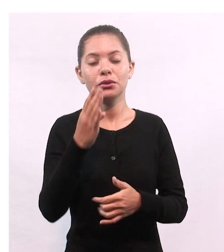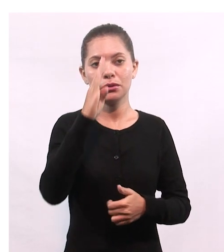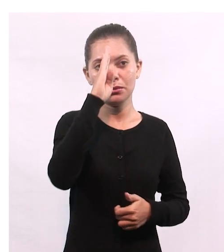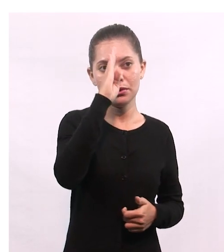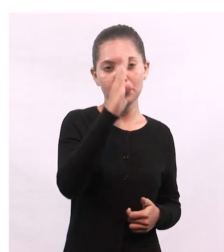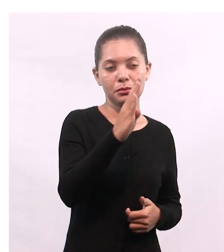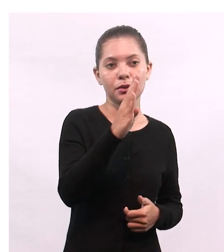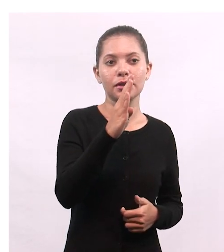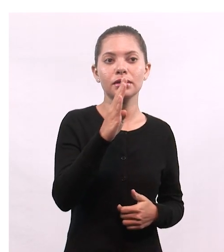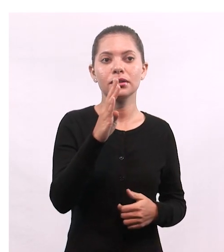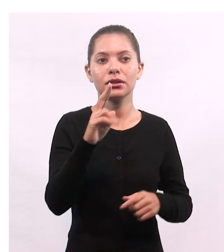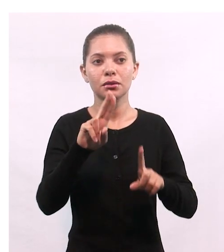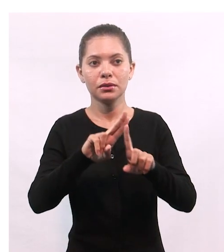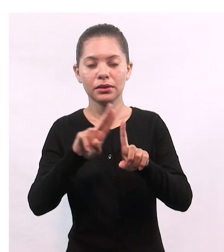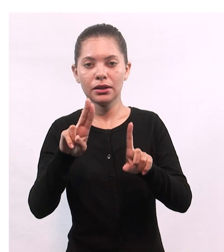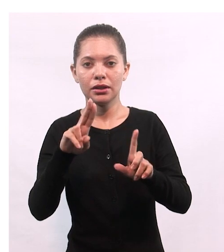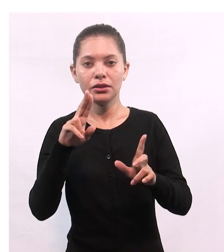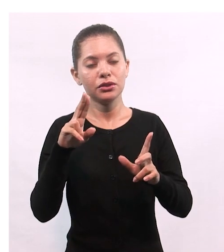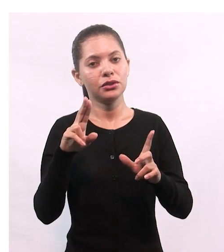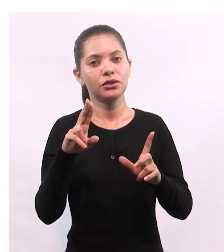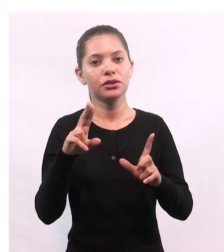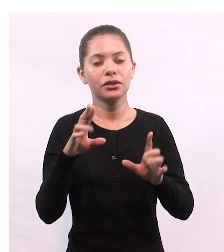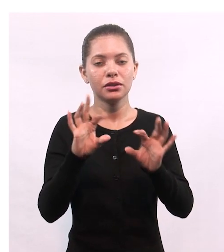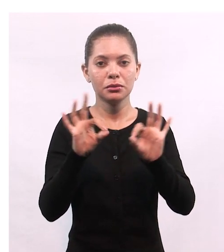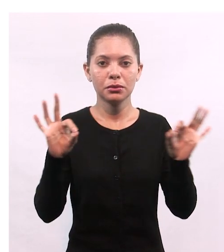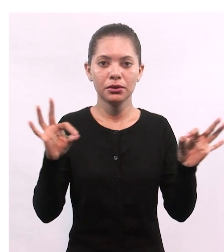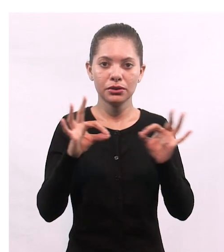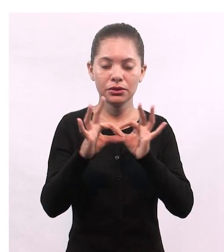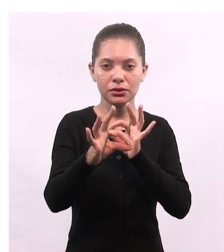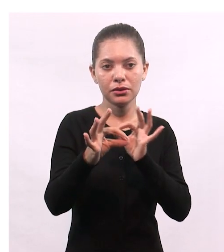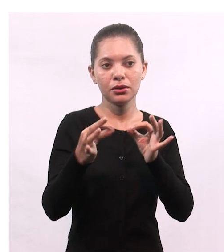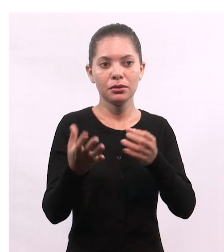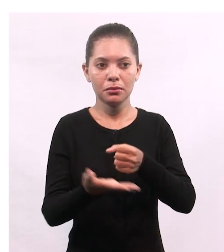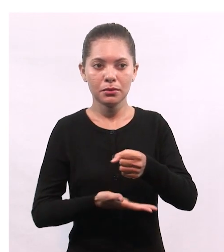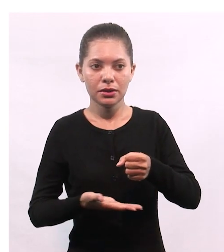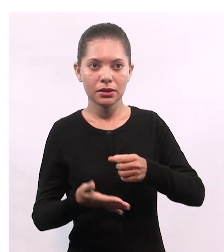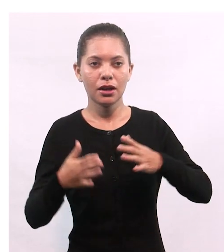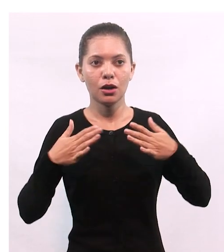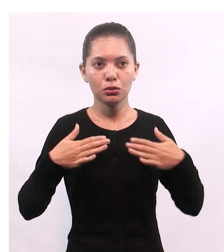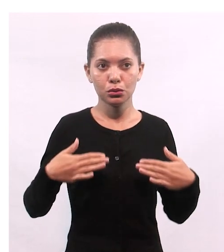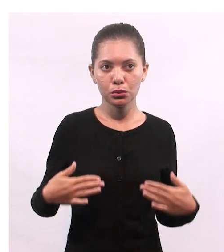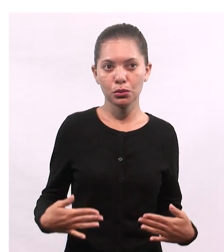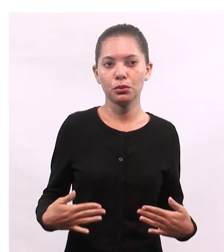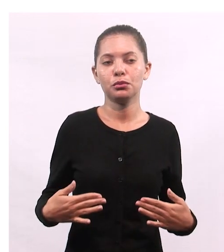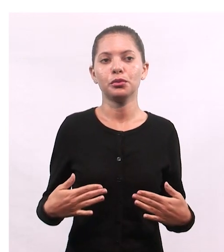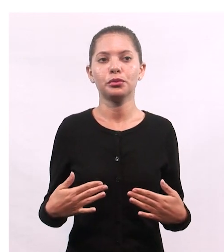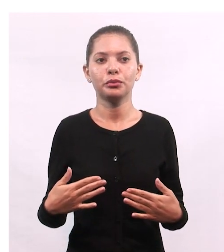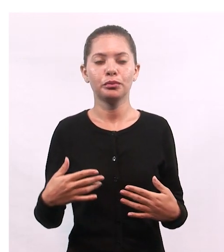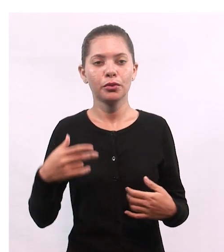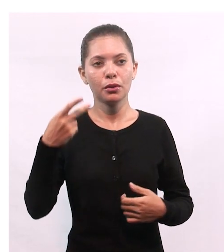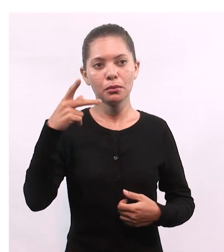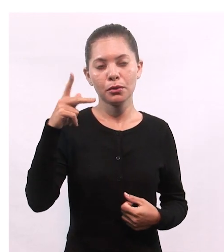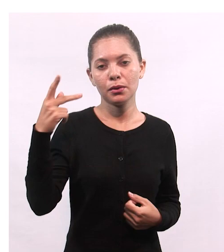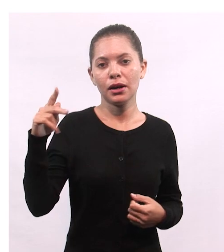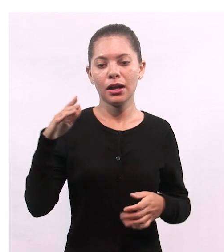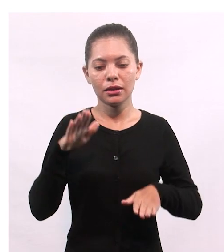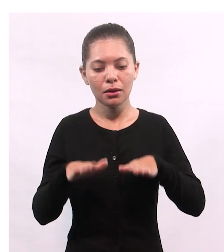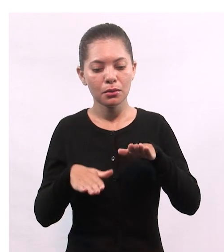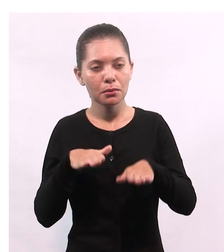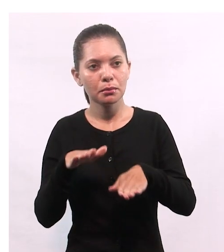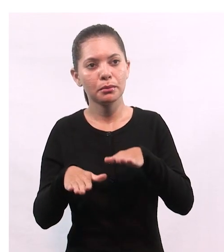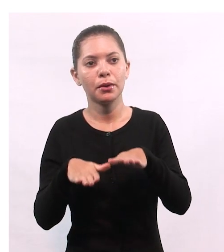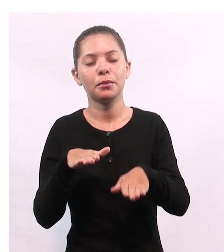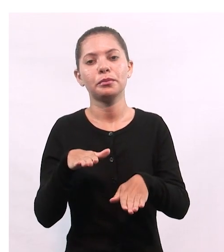principais unidades de medida, que é adotada em alguns países, que se baseia nas medidas do corpo, como a polegada, o pés,